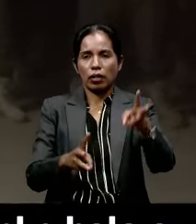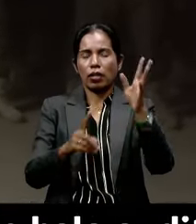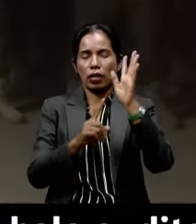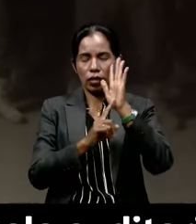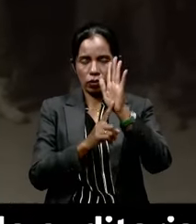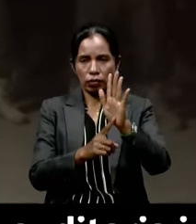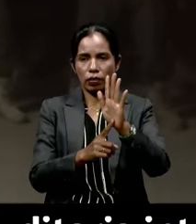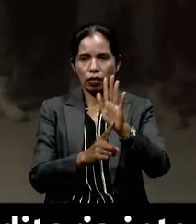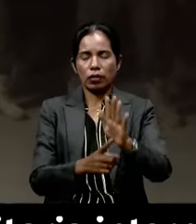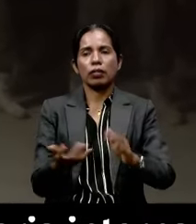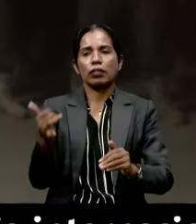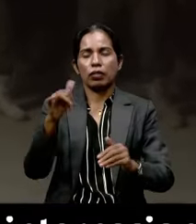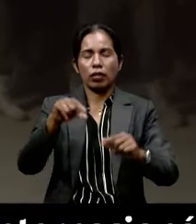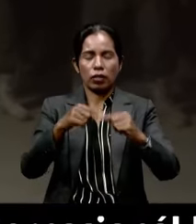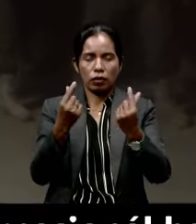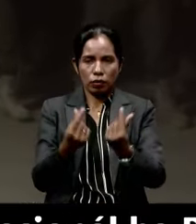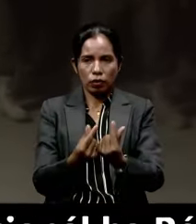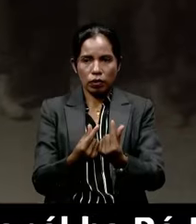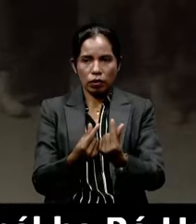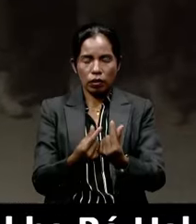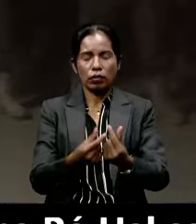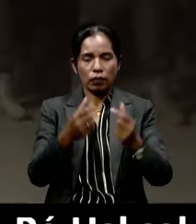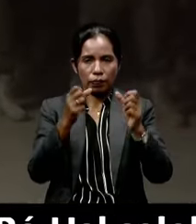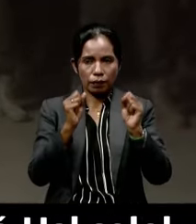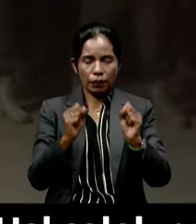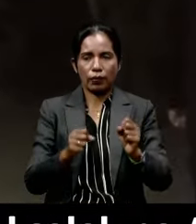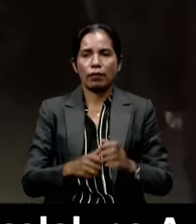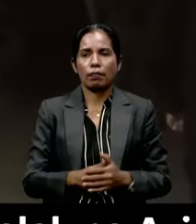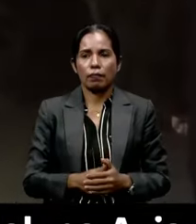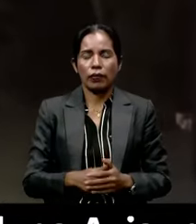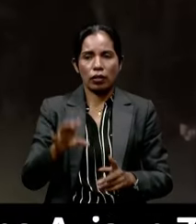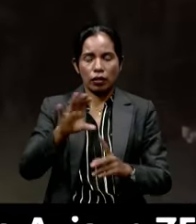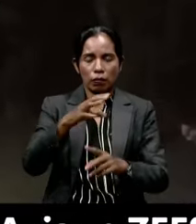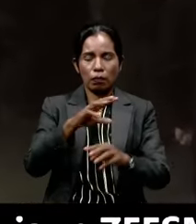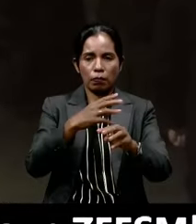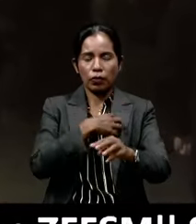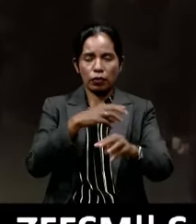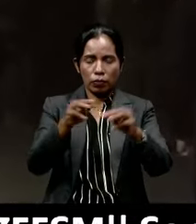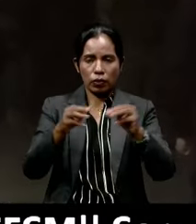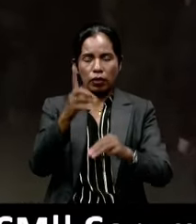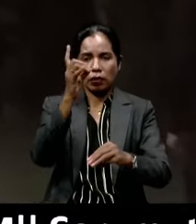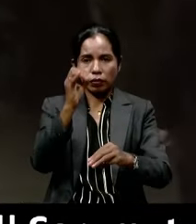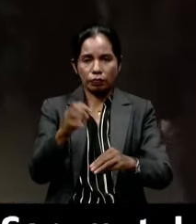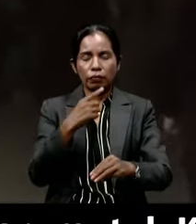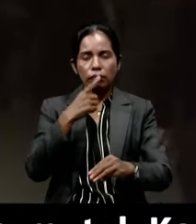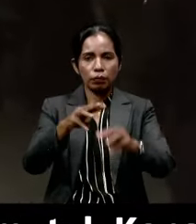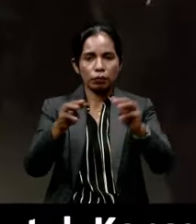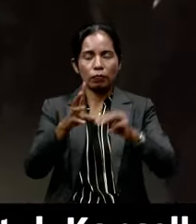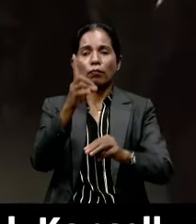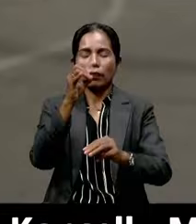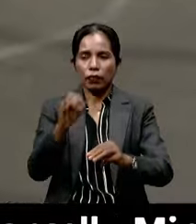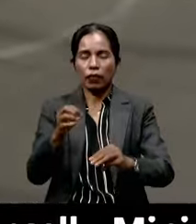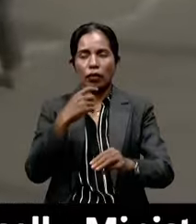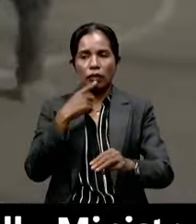está, Sira, né? Grupo, né? Vê, maca, parece. Comandante Pentel Município de Dili, orientação da Esquadra Pentel Sira e Município de Dili,